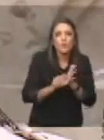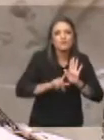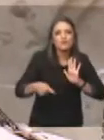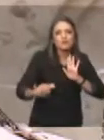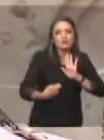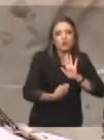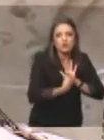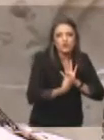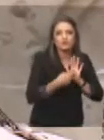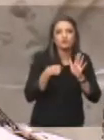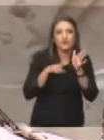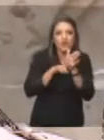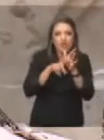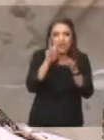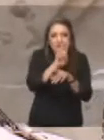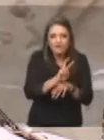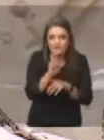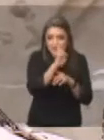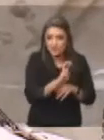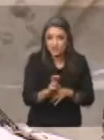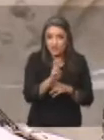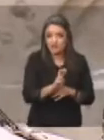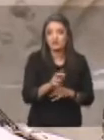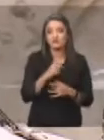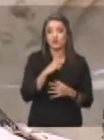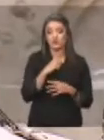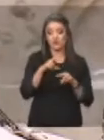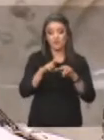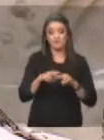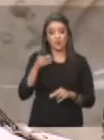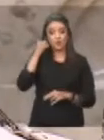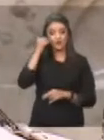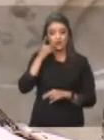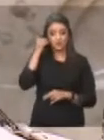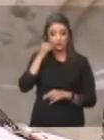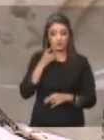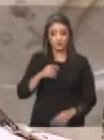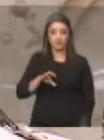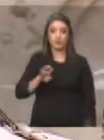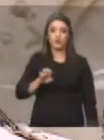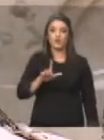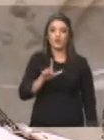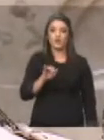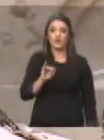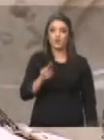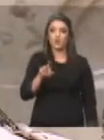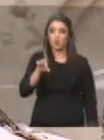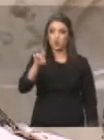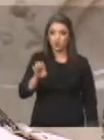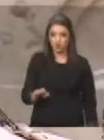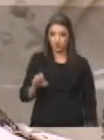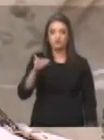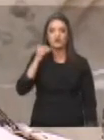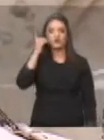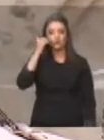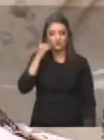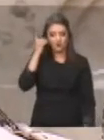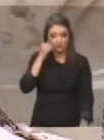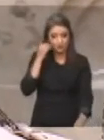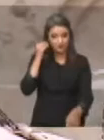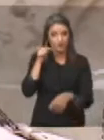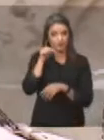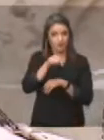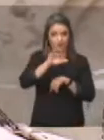crimes levada ao conhecimento da Procuradoria pelo deputado estadual Eliude Bacelar de Oliveira, deputado lá